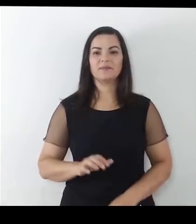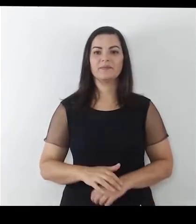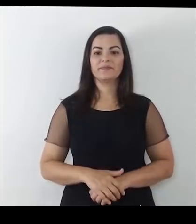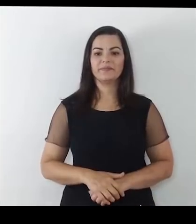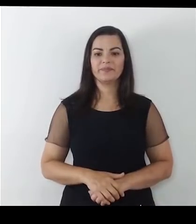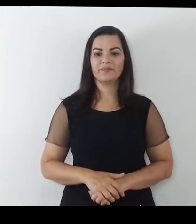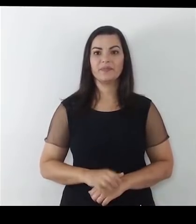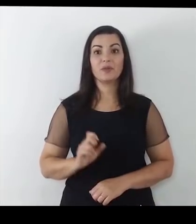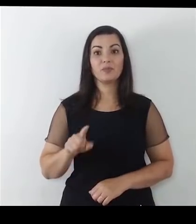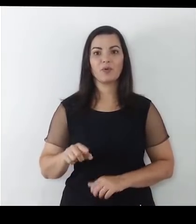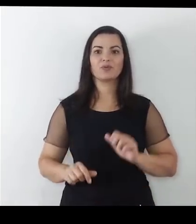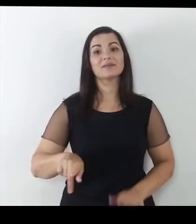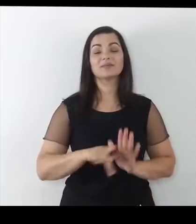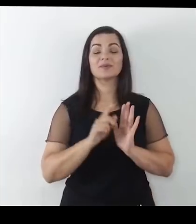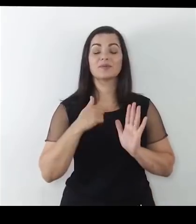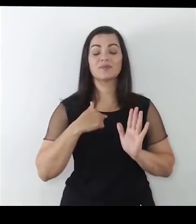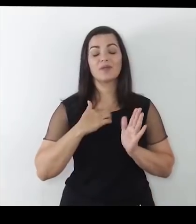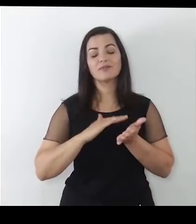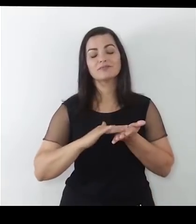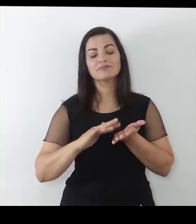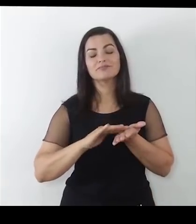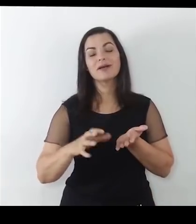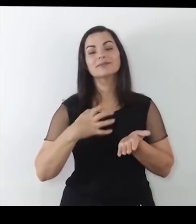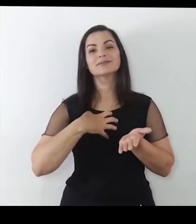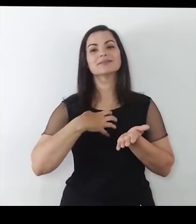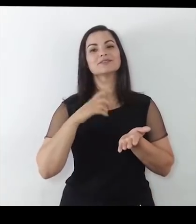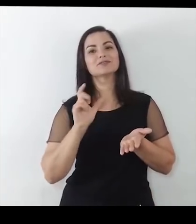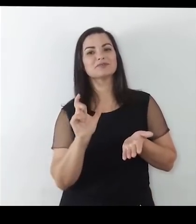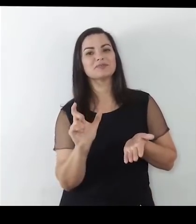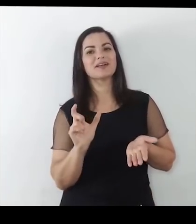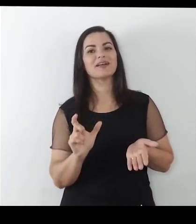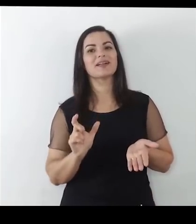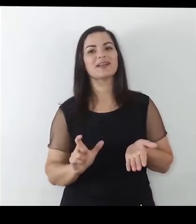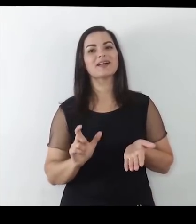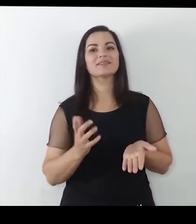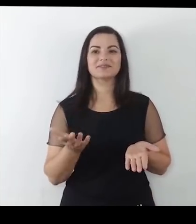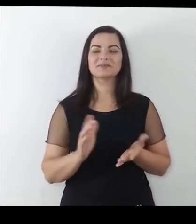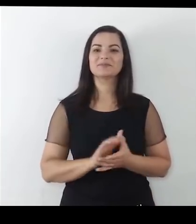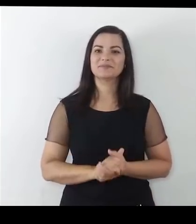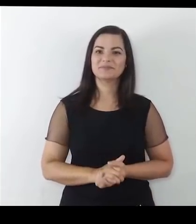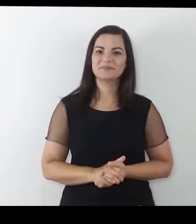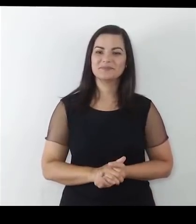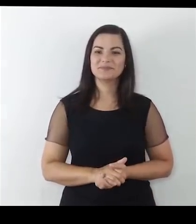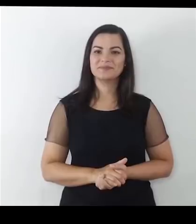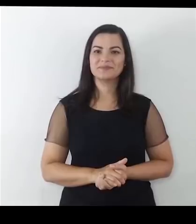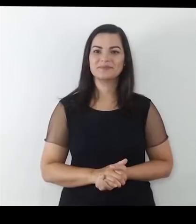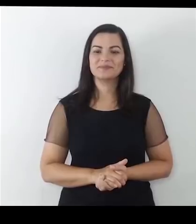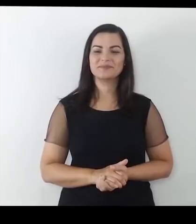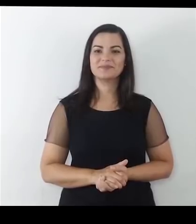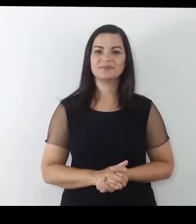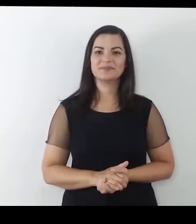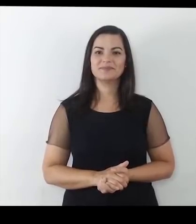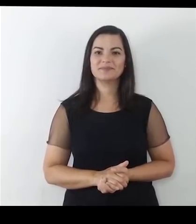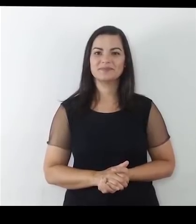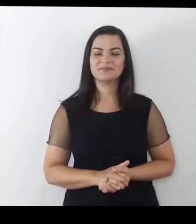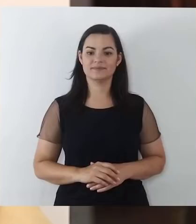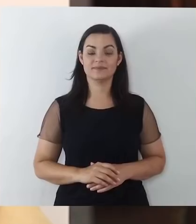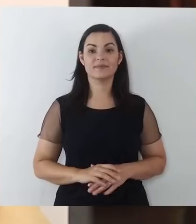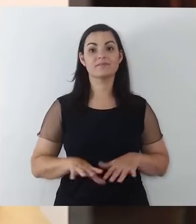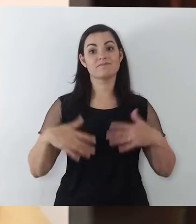Aprendeu bem rápido o sistema Braille, percebendo que nem todos tinham acesso a